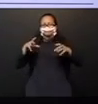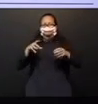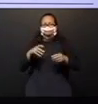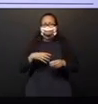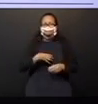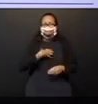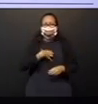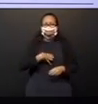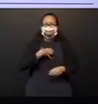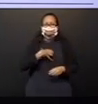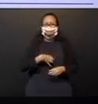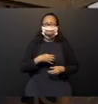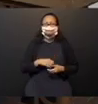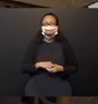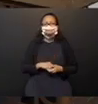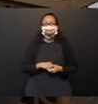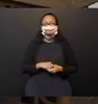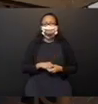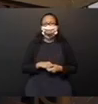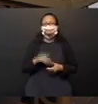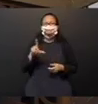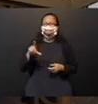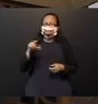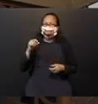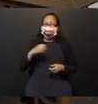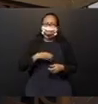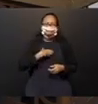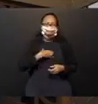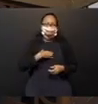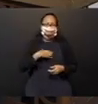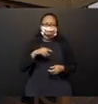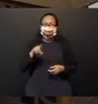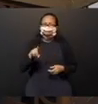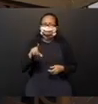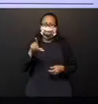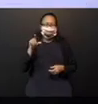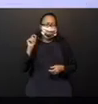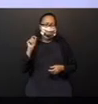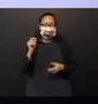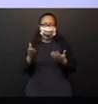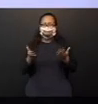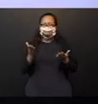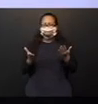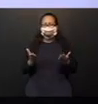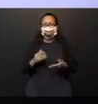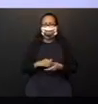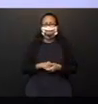feroz. Nós escolhemos feroz aqui, você pode colocar qualquer outra, tá bom?